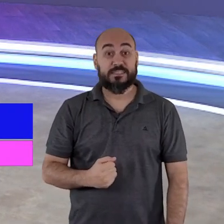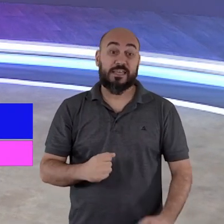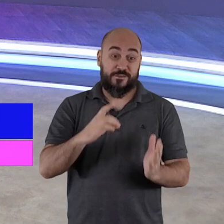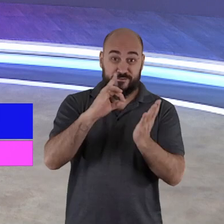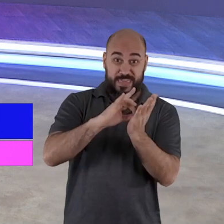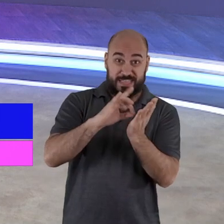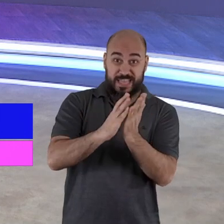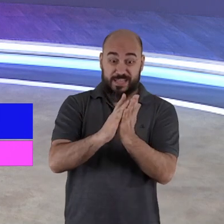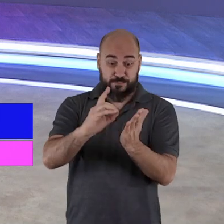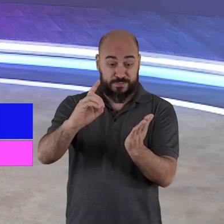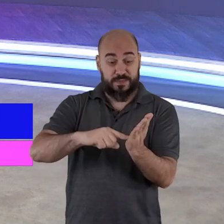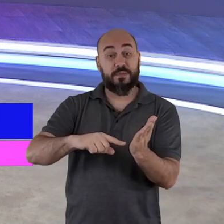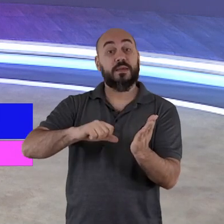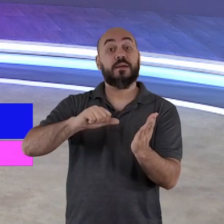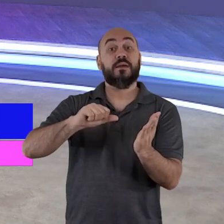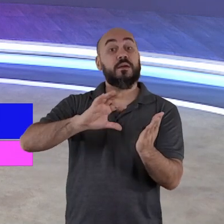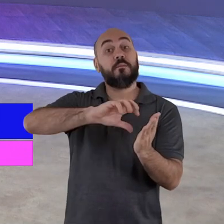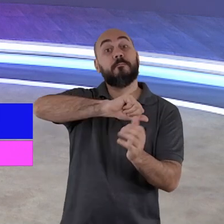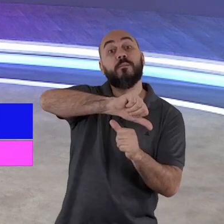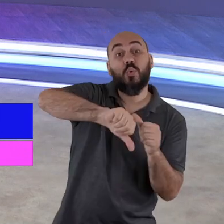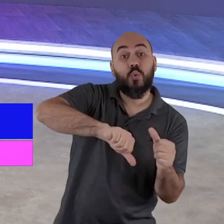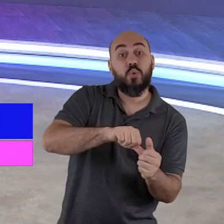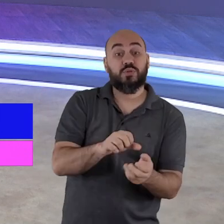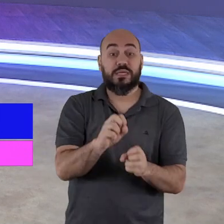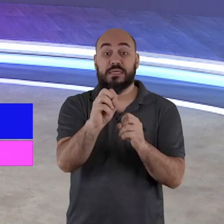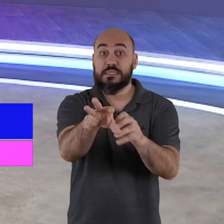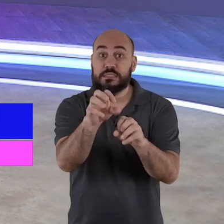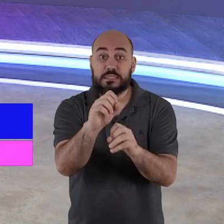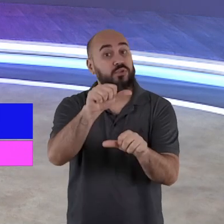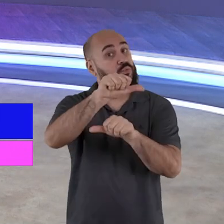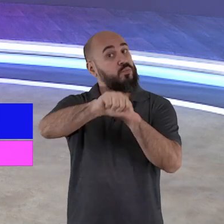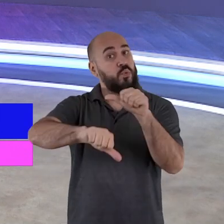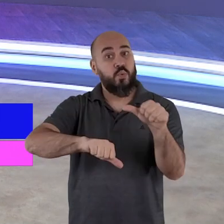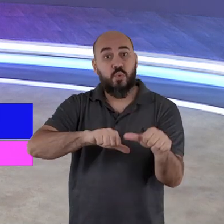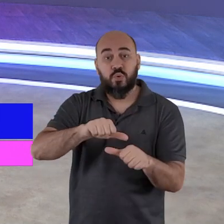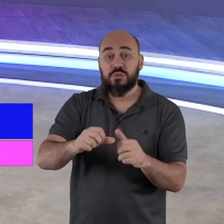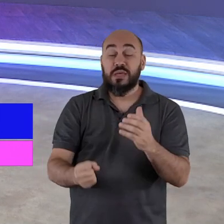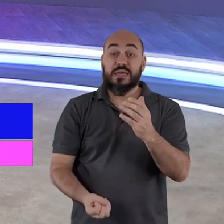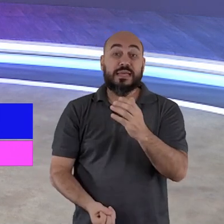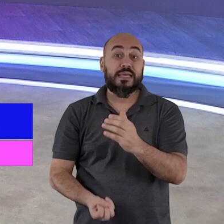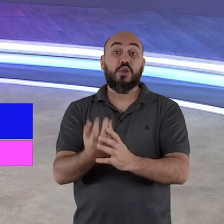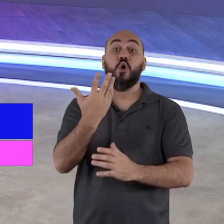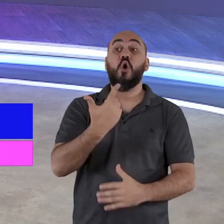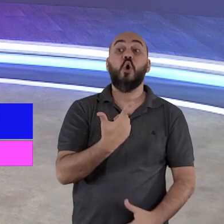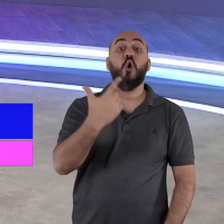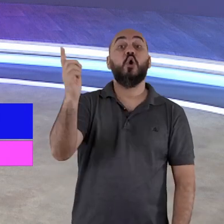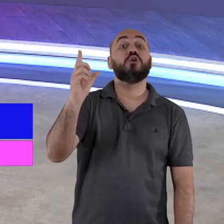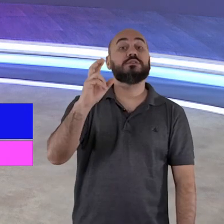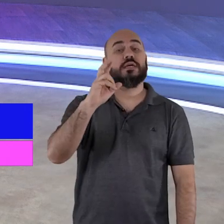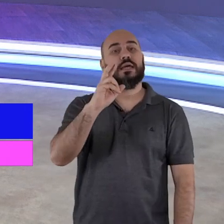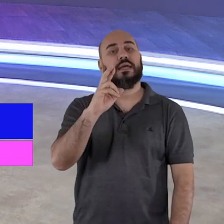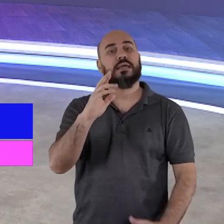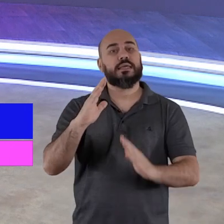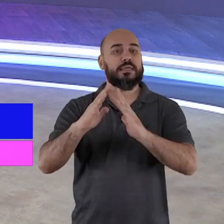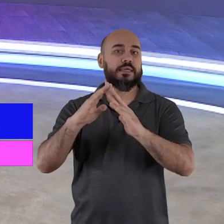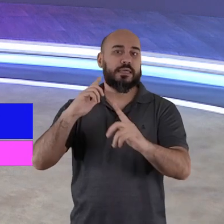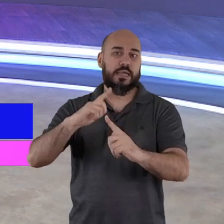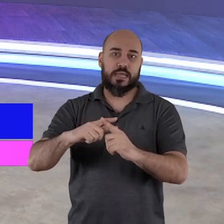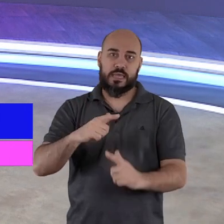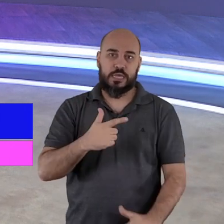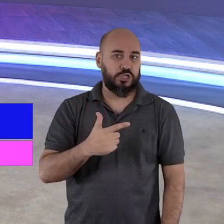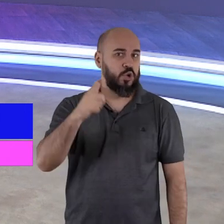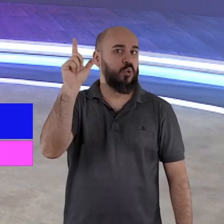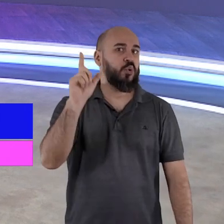mudando os ensinamentos bíblicos e criando uma outra igreja que não era a igreja estabelecida